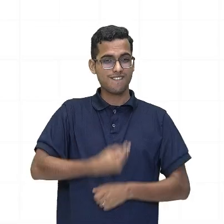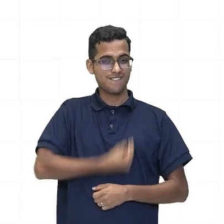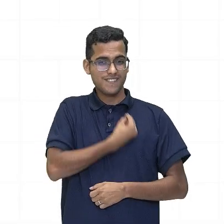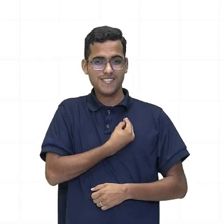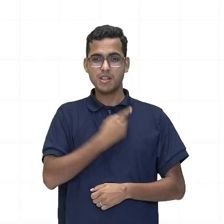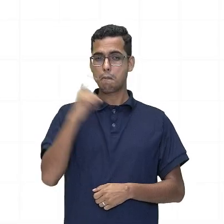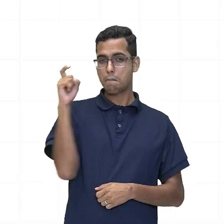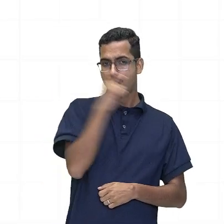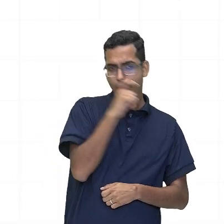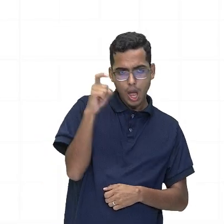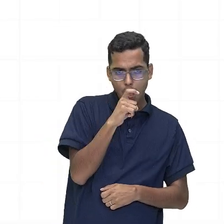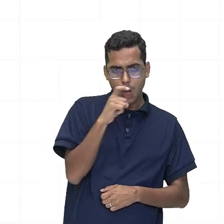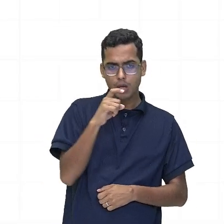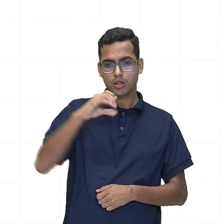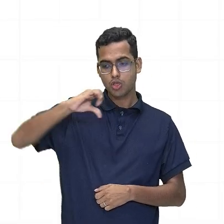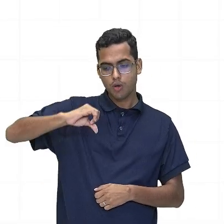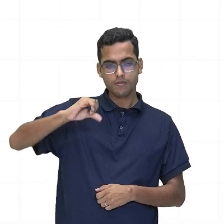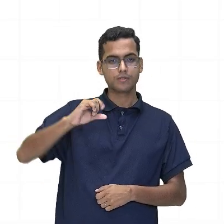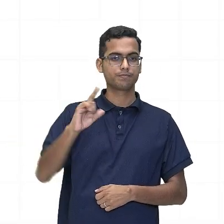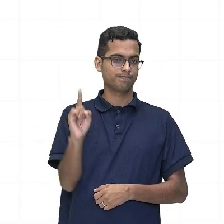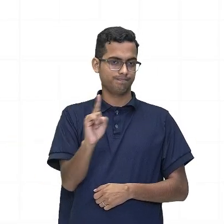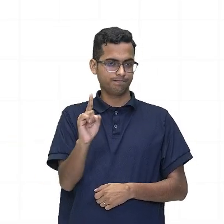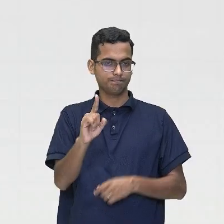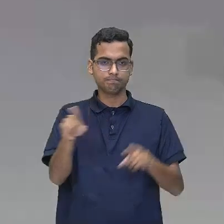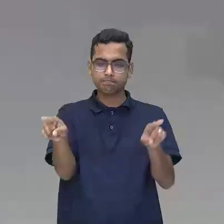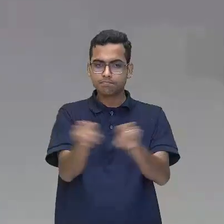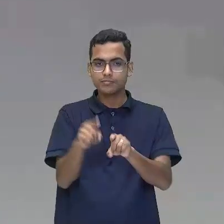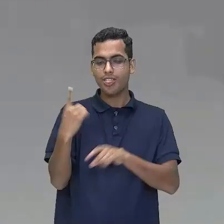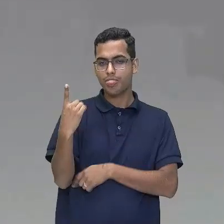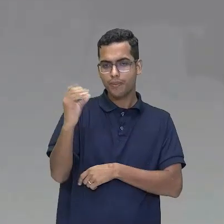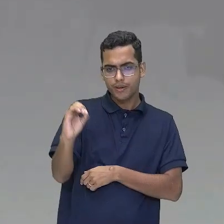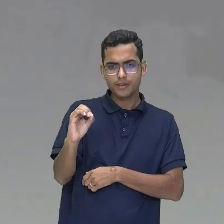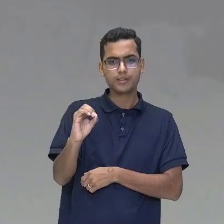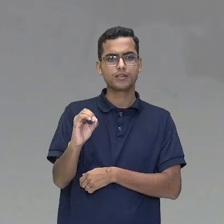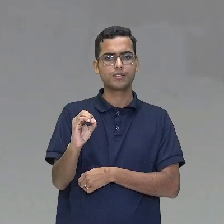cobiçarás. Olha, vamos comentar brevemente.